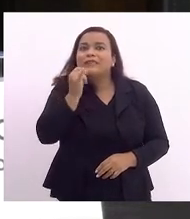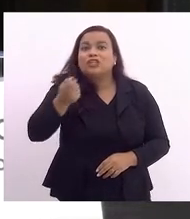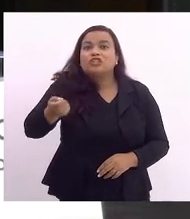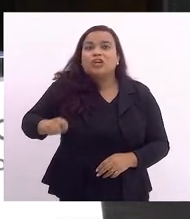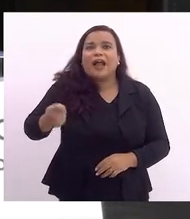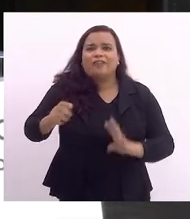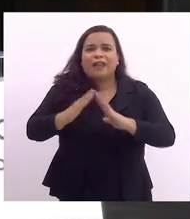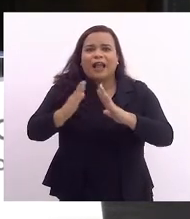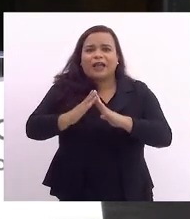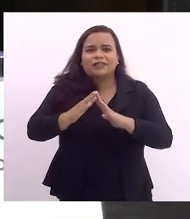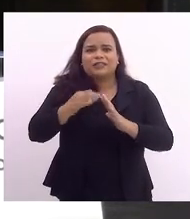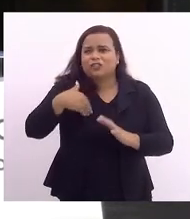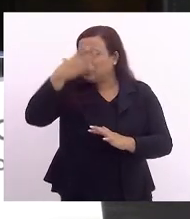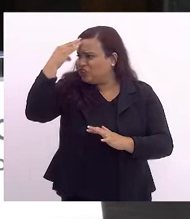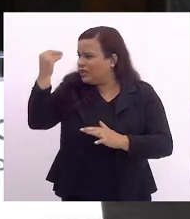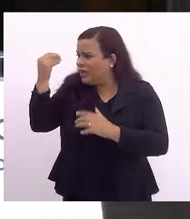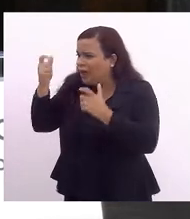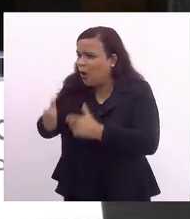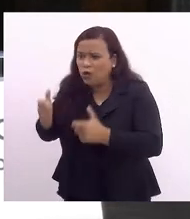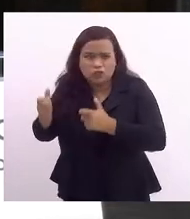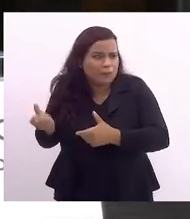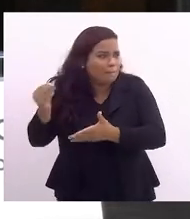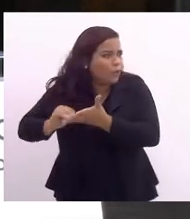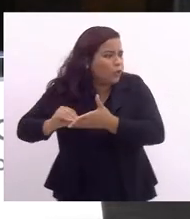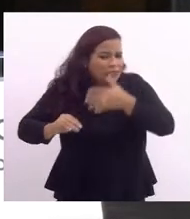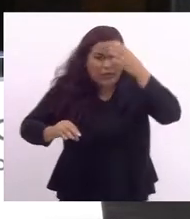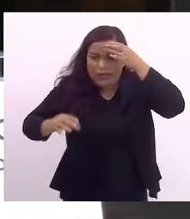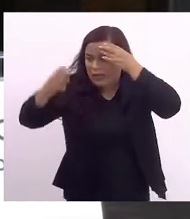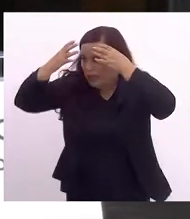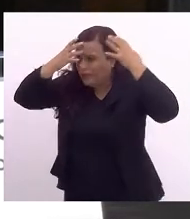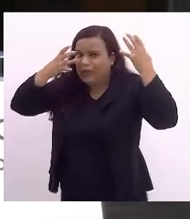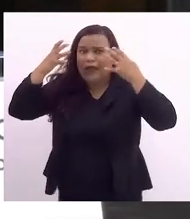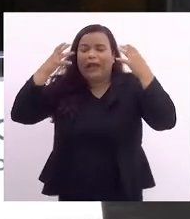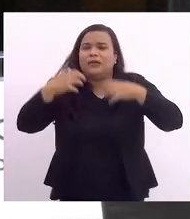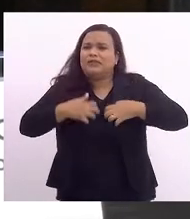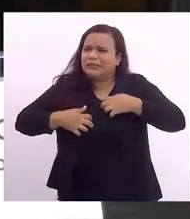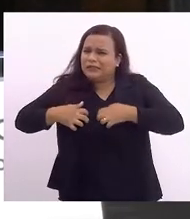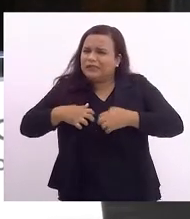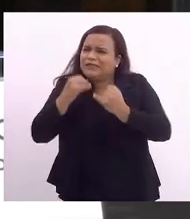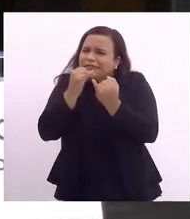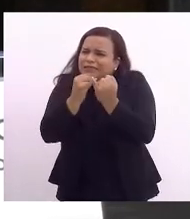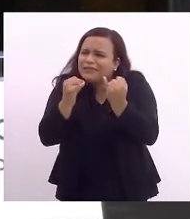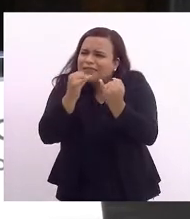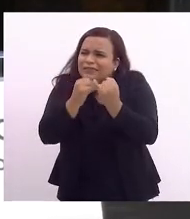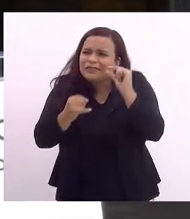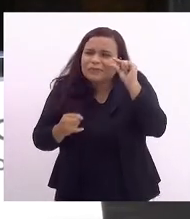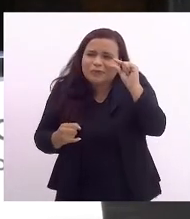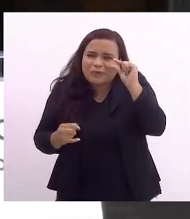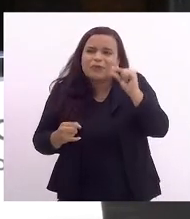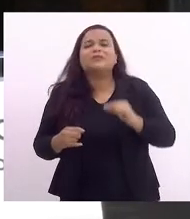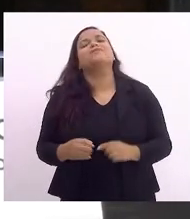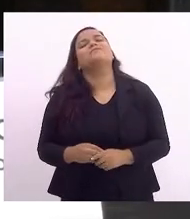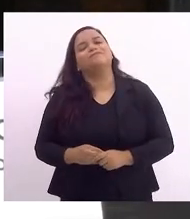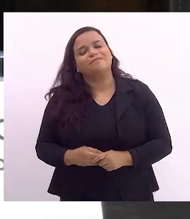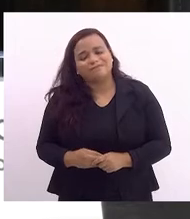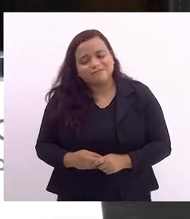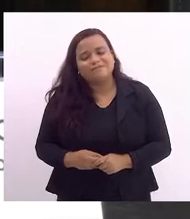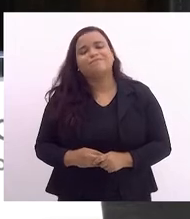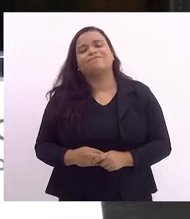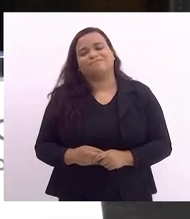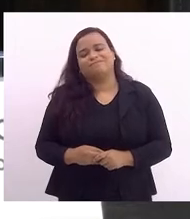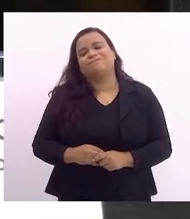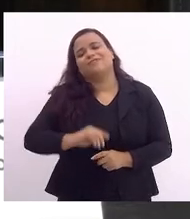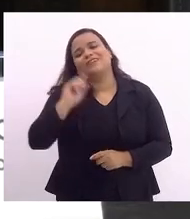dá aquela angústia, dá aquela agonia, né? É um pouquinho, isso aí é 0,5% do que a gente